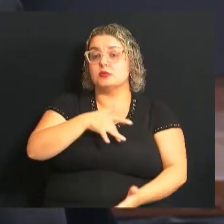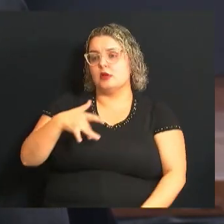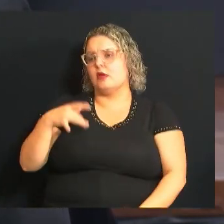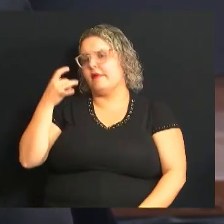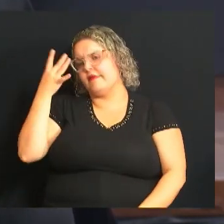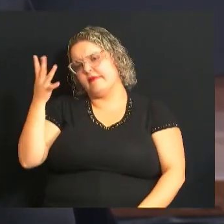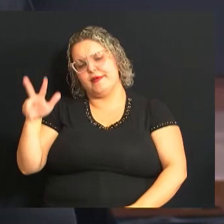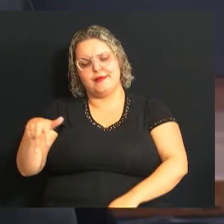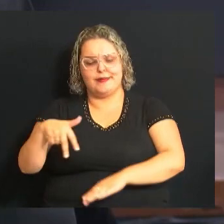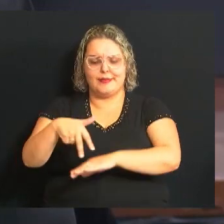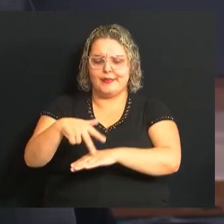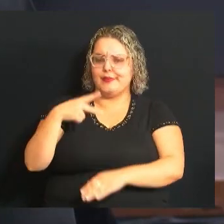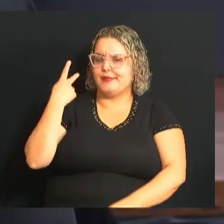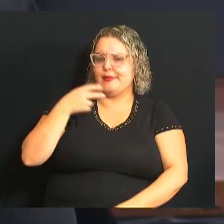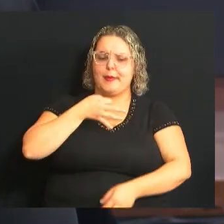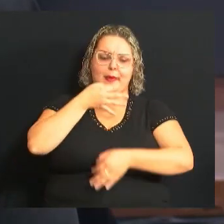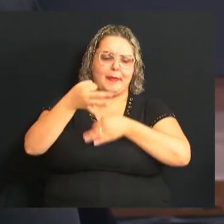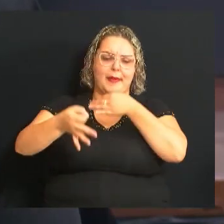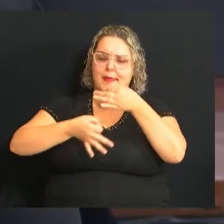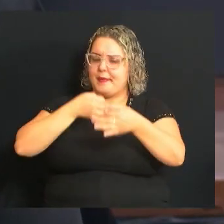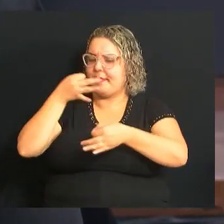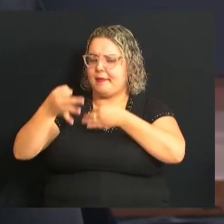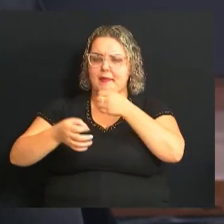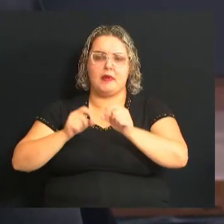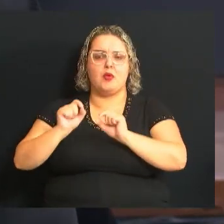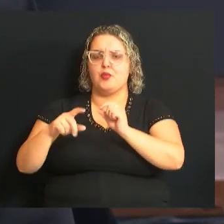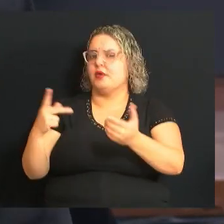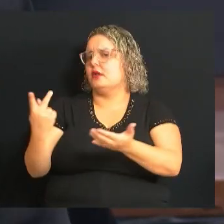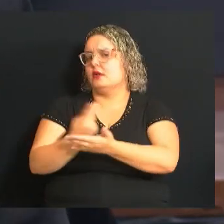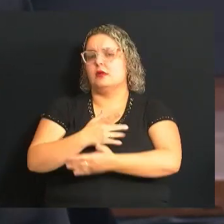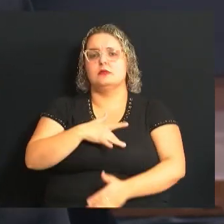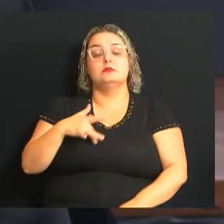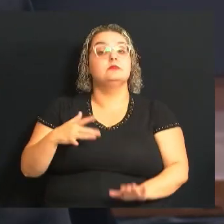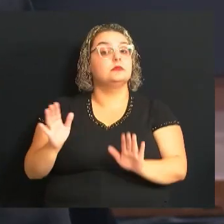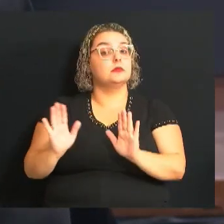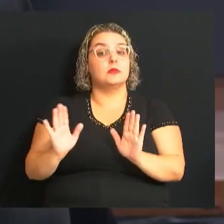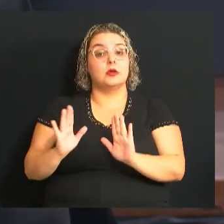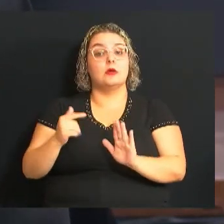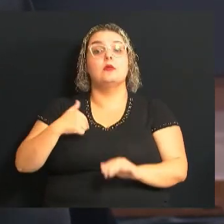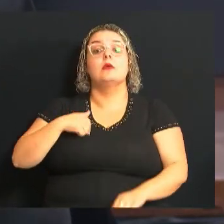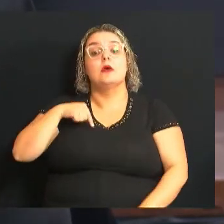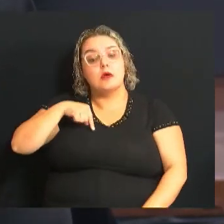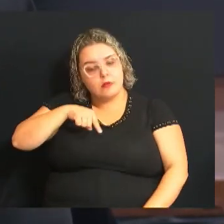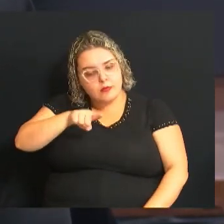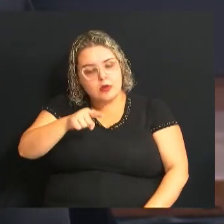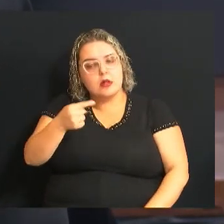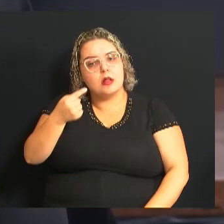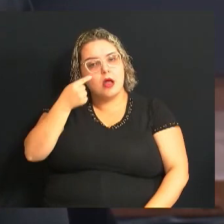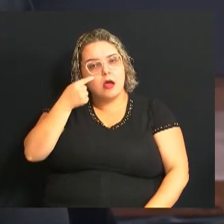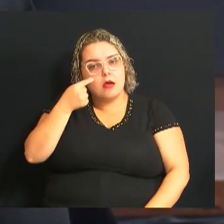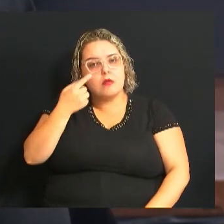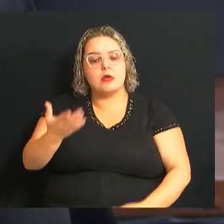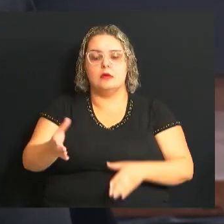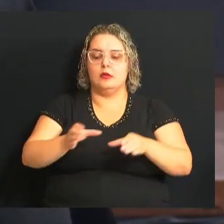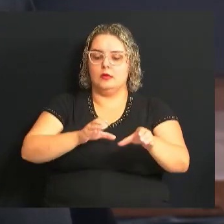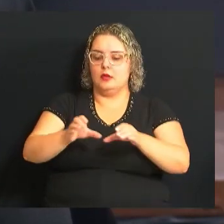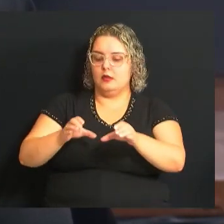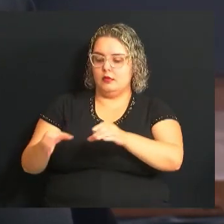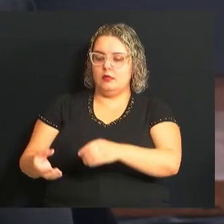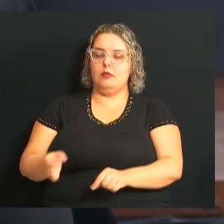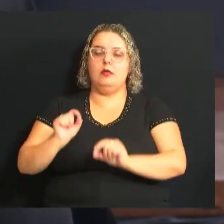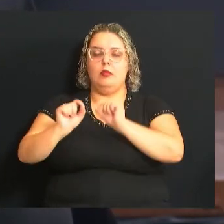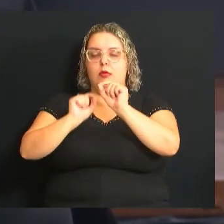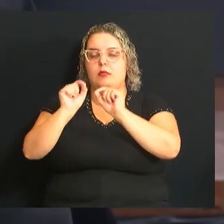como vereador e criticar o que está errado na saúde. Não, eu fui e conversei com os coordenadores e perguntei a eles o que eu